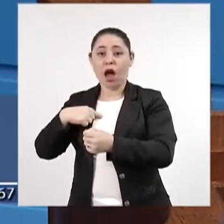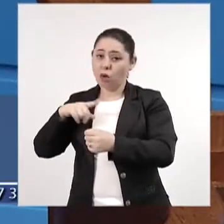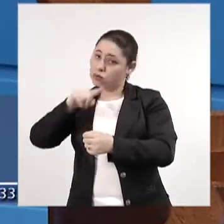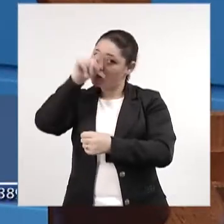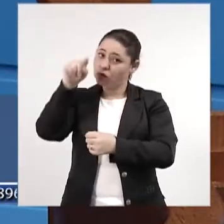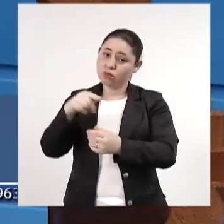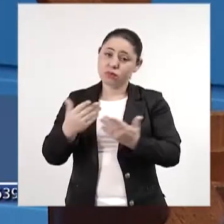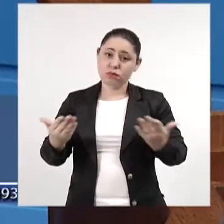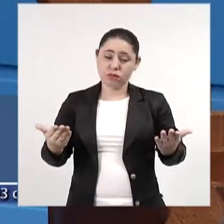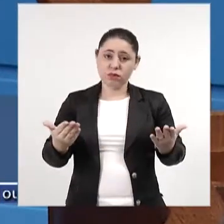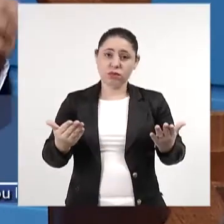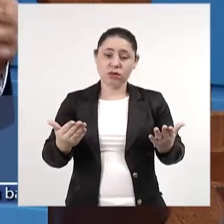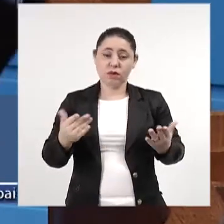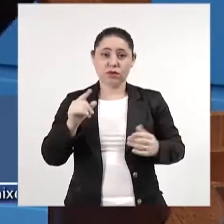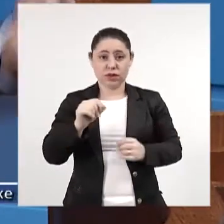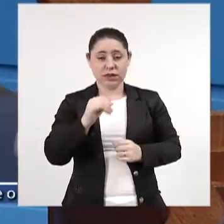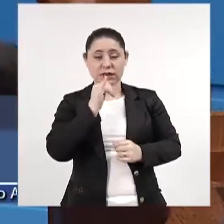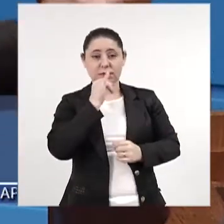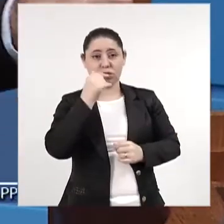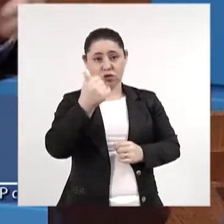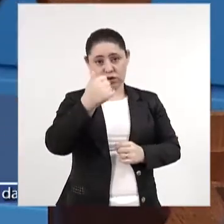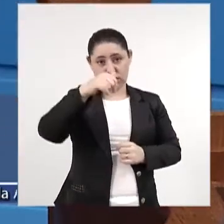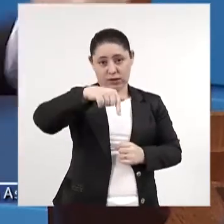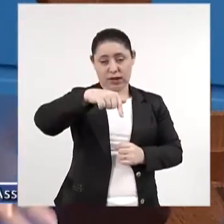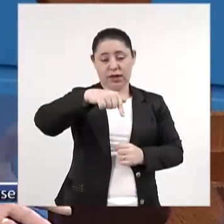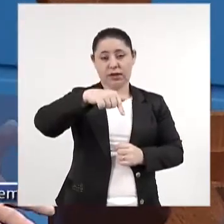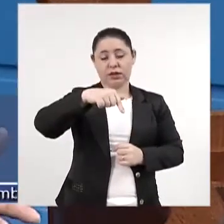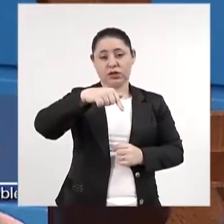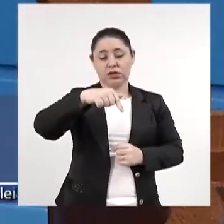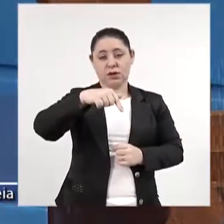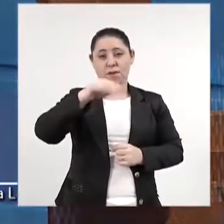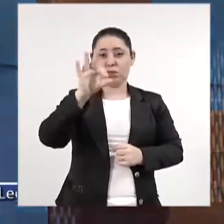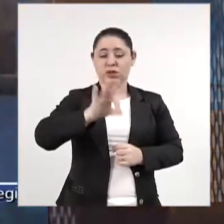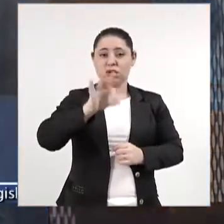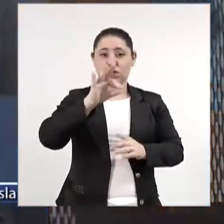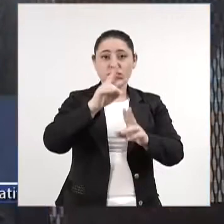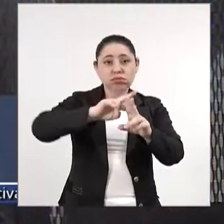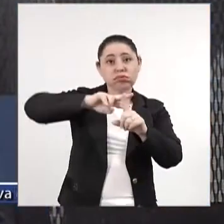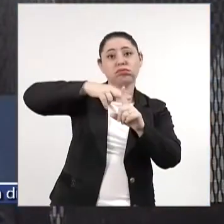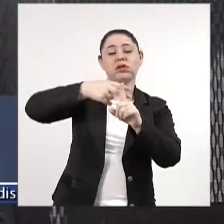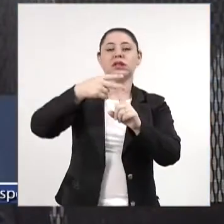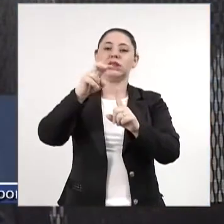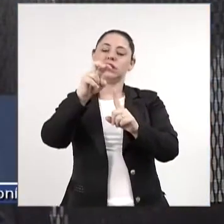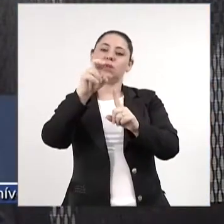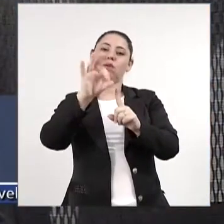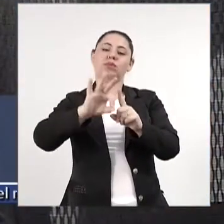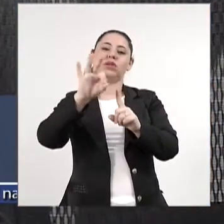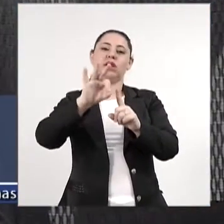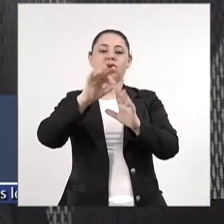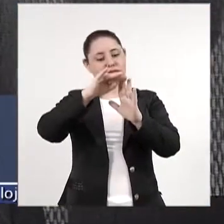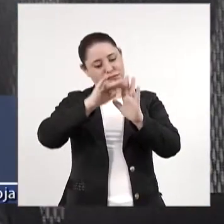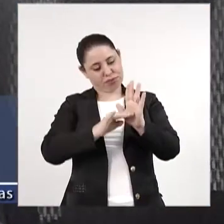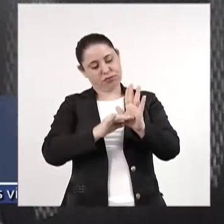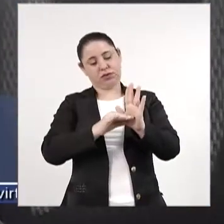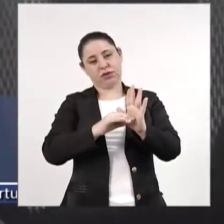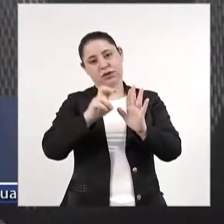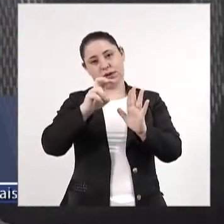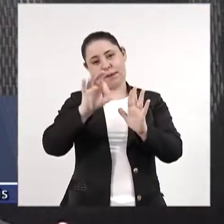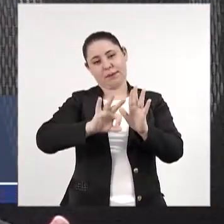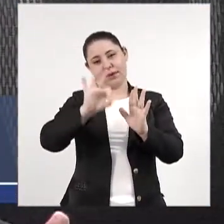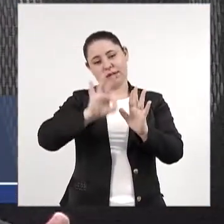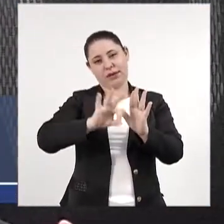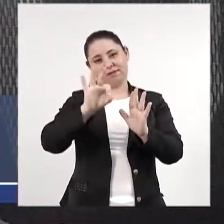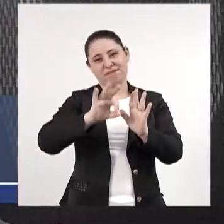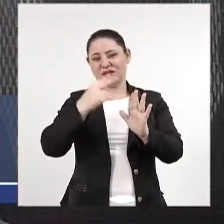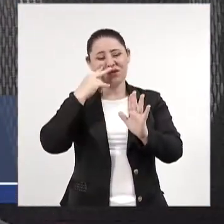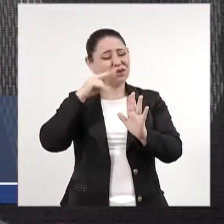aqui. É você pegar em cima de 17%, levar mais 5%, baixar 5% no etanol, e mesmo assim